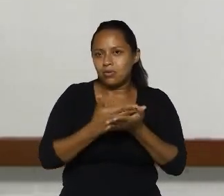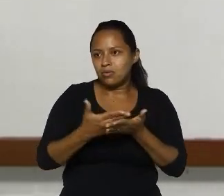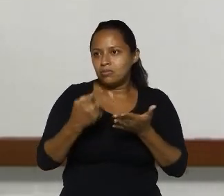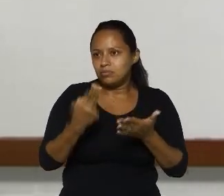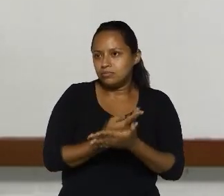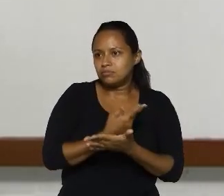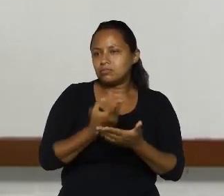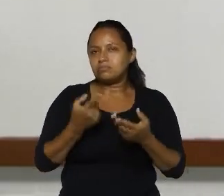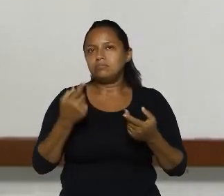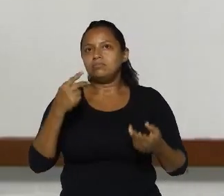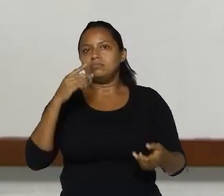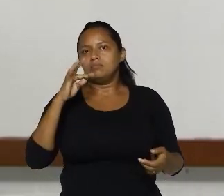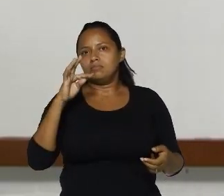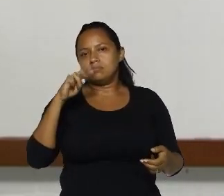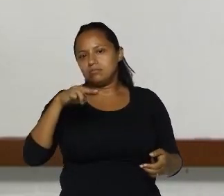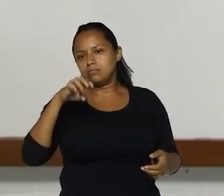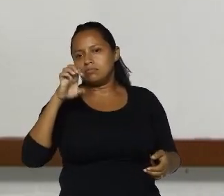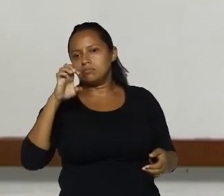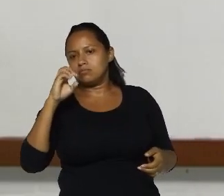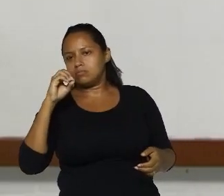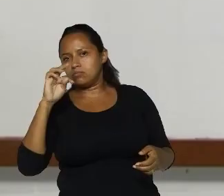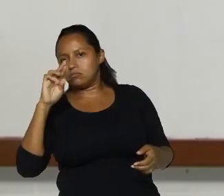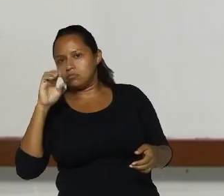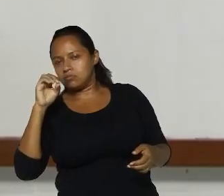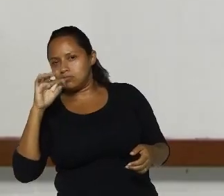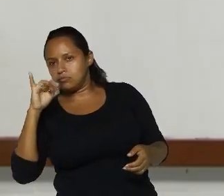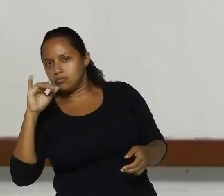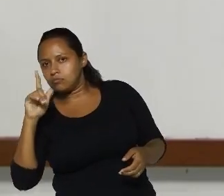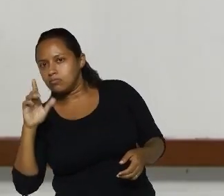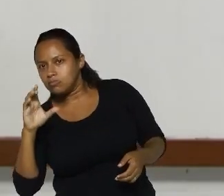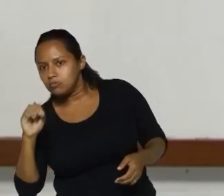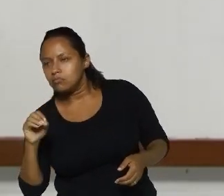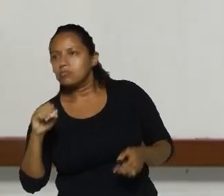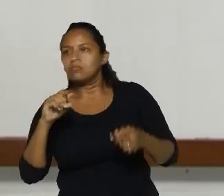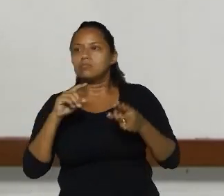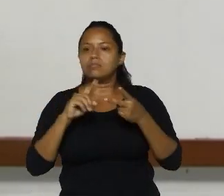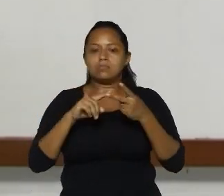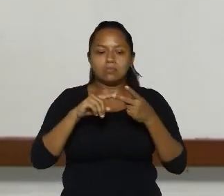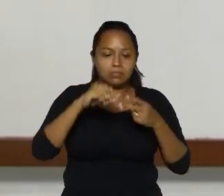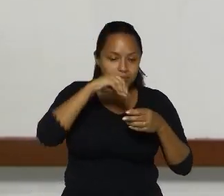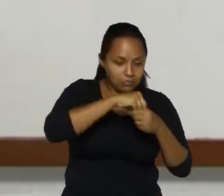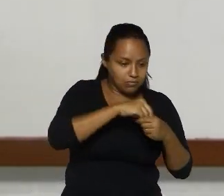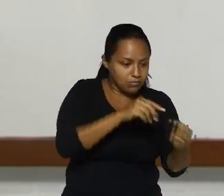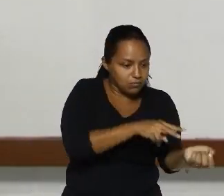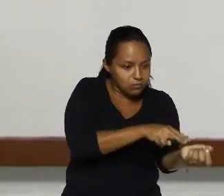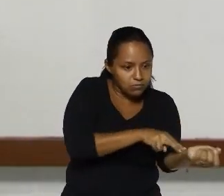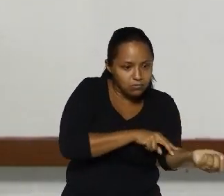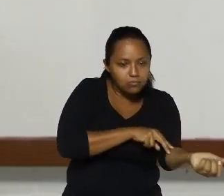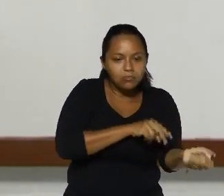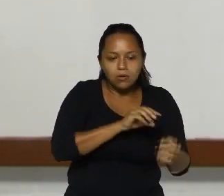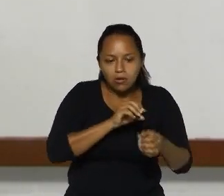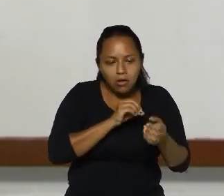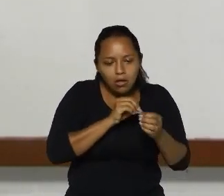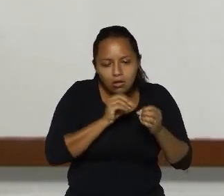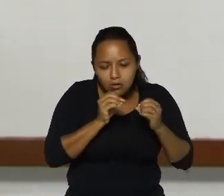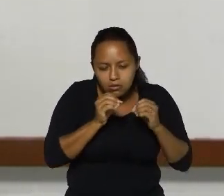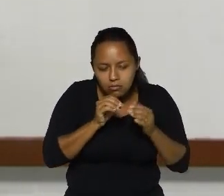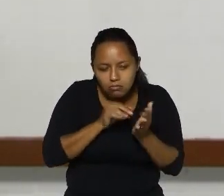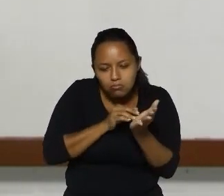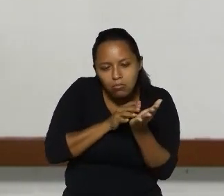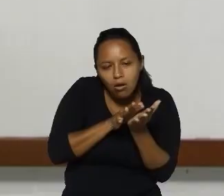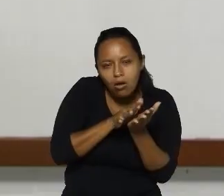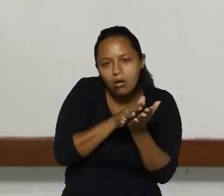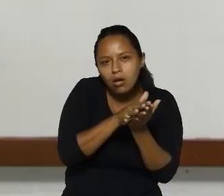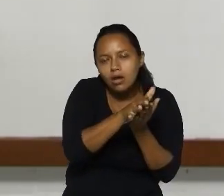por exemplo neutrófilos e monócitos, saiam de dentro do vaso sanguíneo para os tecidos.